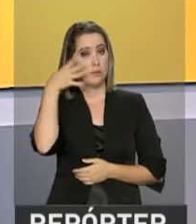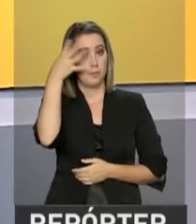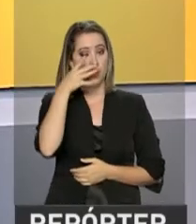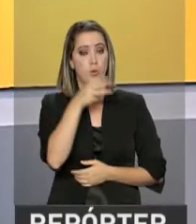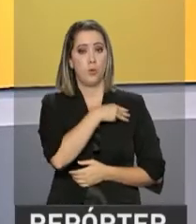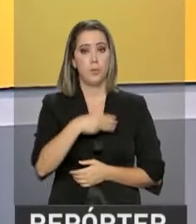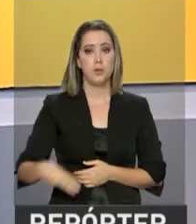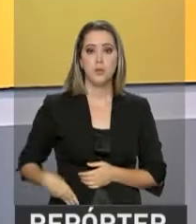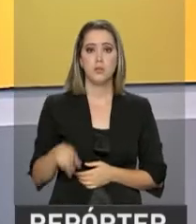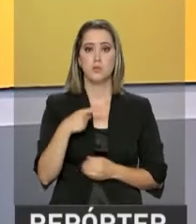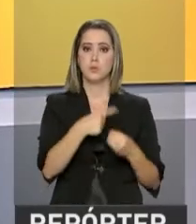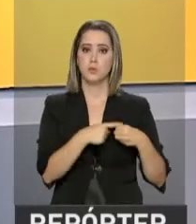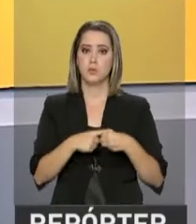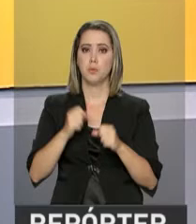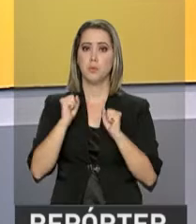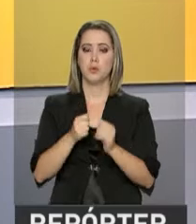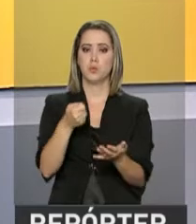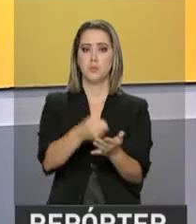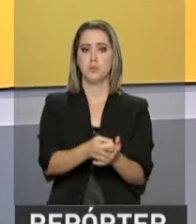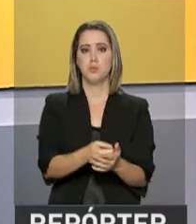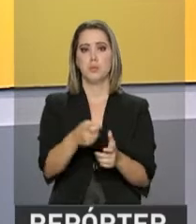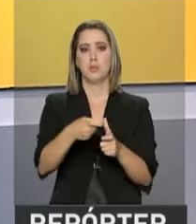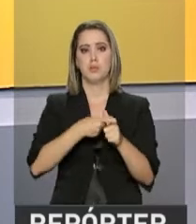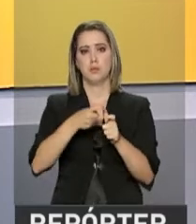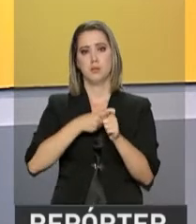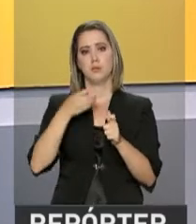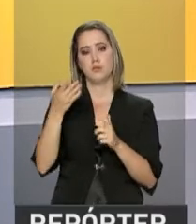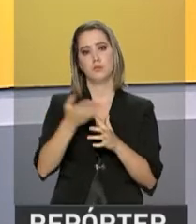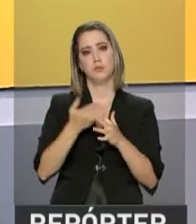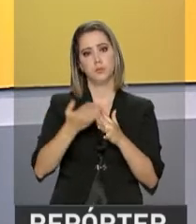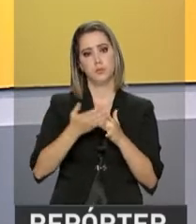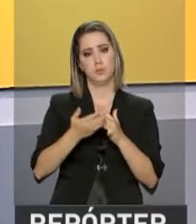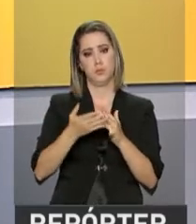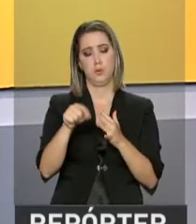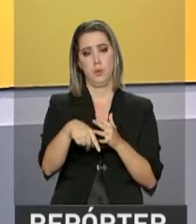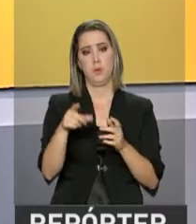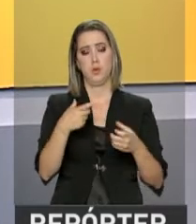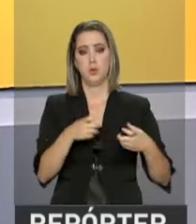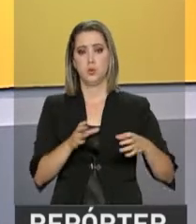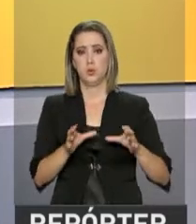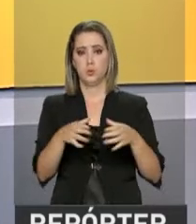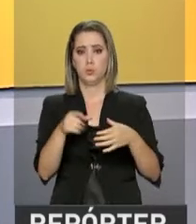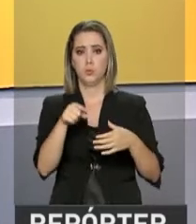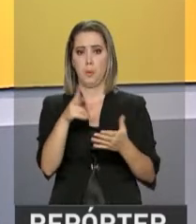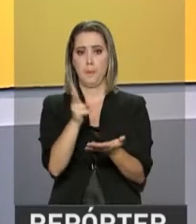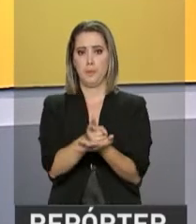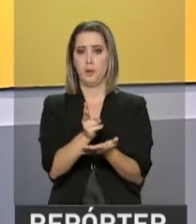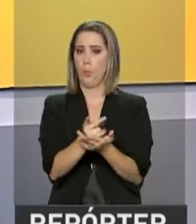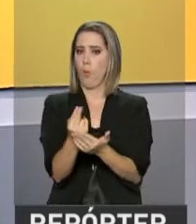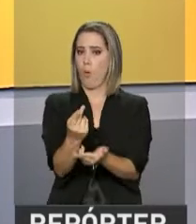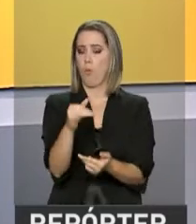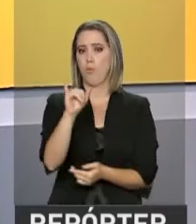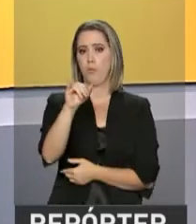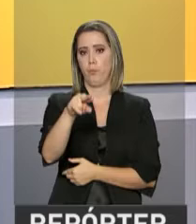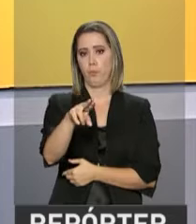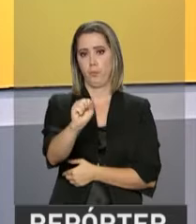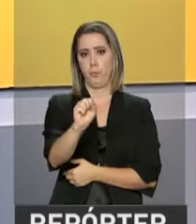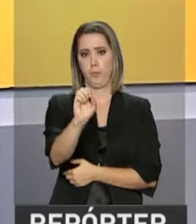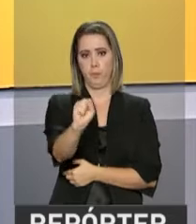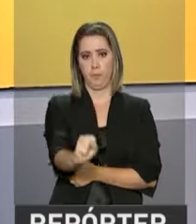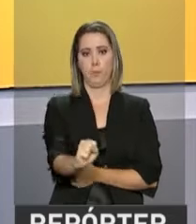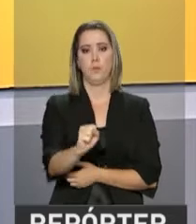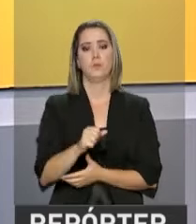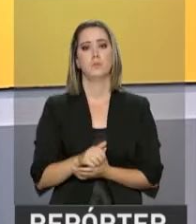vão poder pagar as dívidas com a Previdência Social de servidores municipais nas mesmas condições do